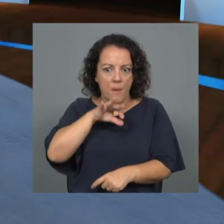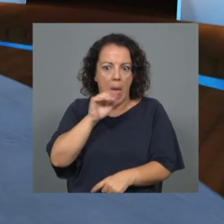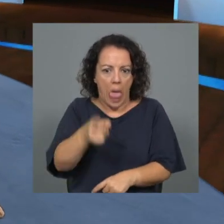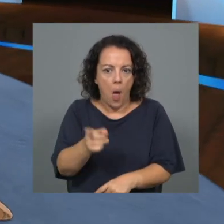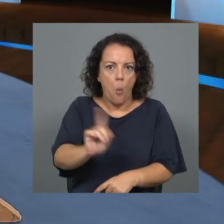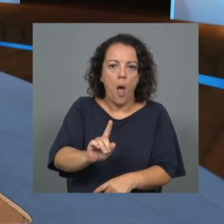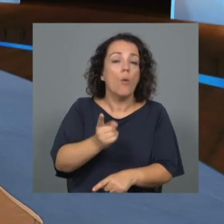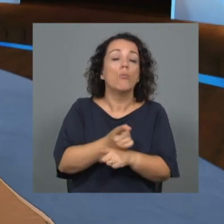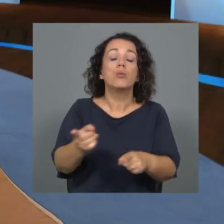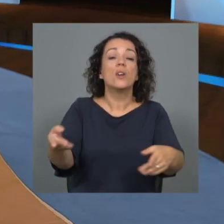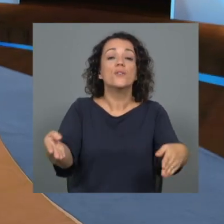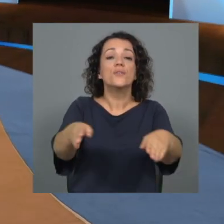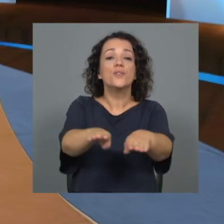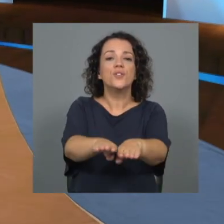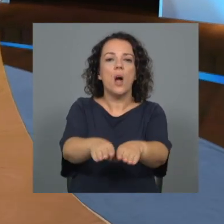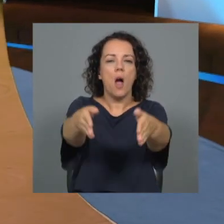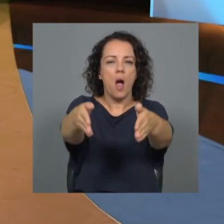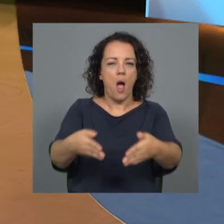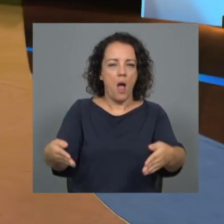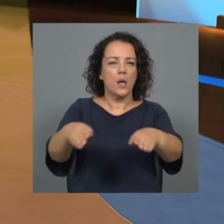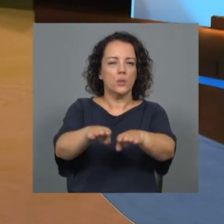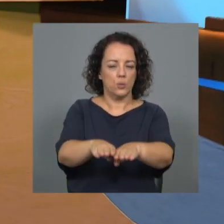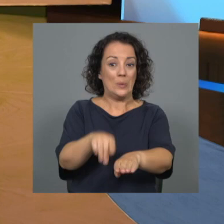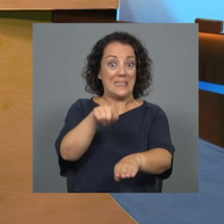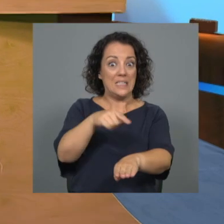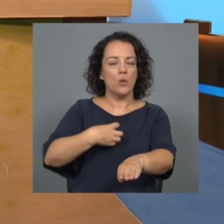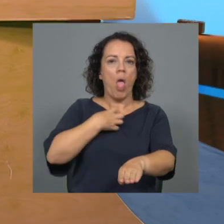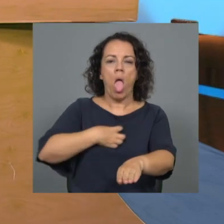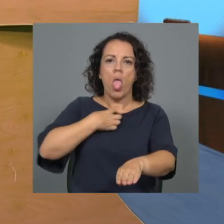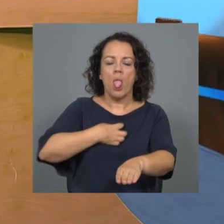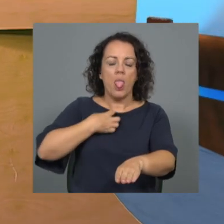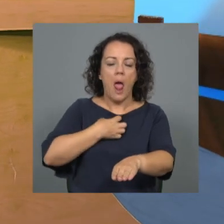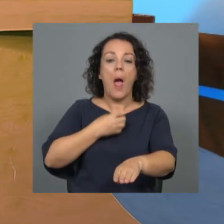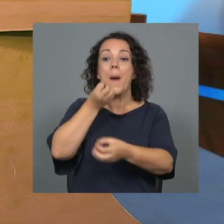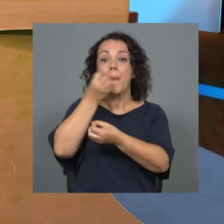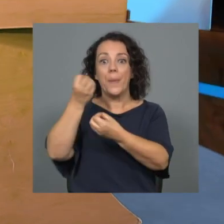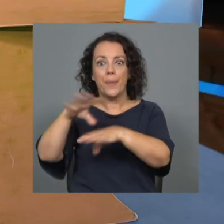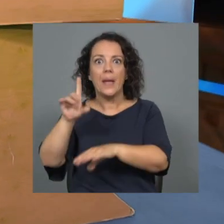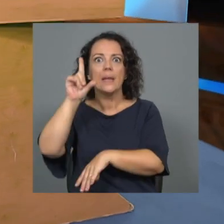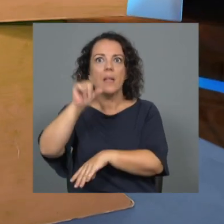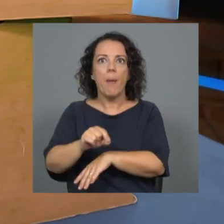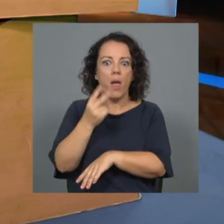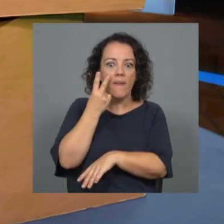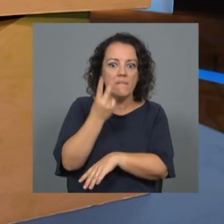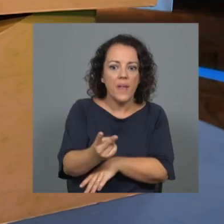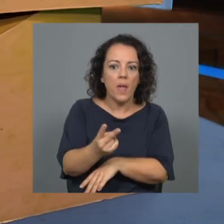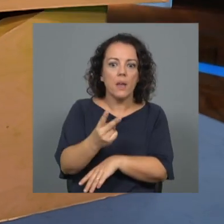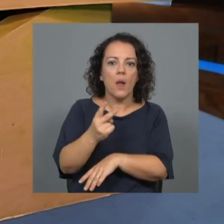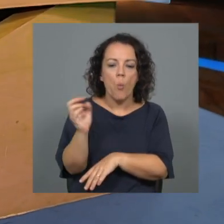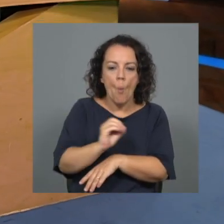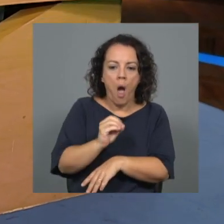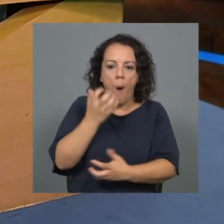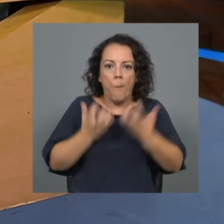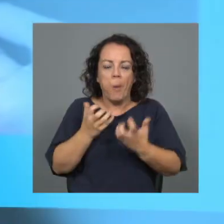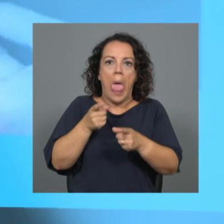não temos conhecimento. E as pessoas foram muito trabalhar esse sentimento, não só da perda, mas também do facto de não terem a certeza se era